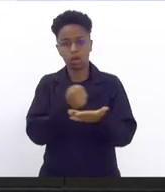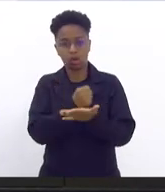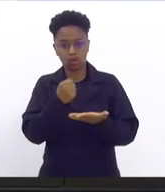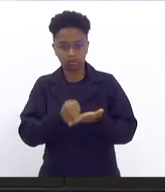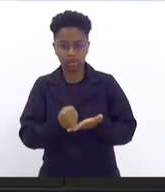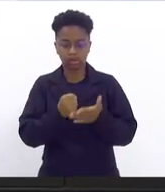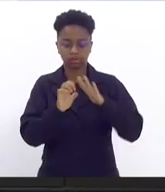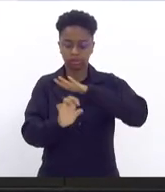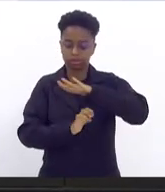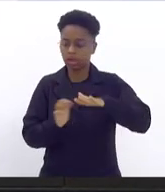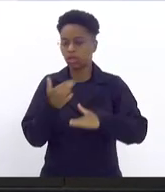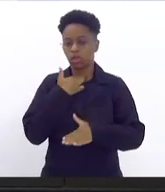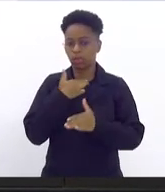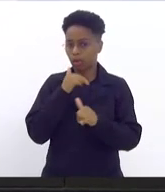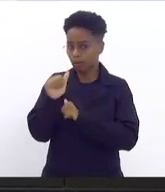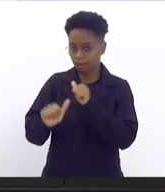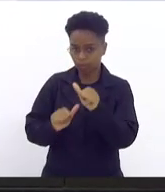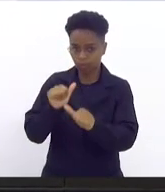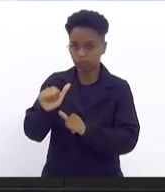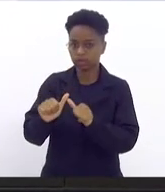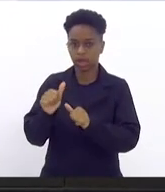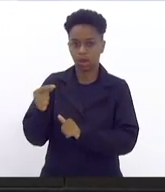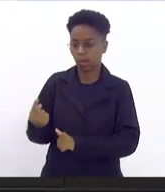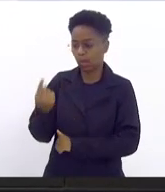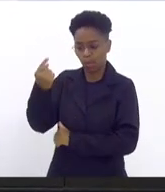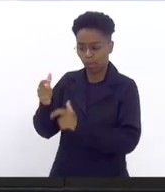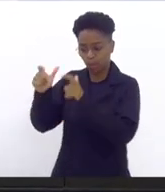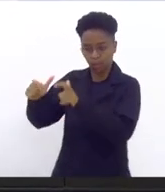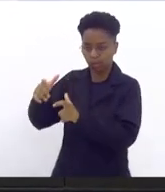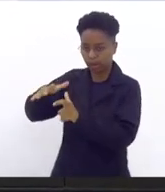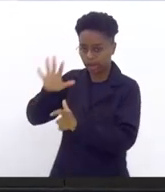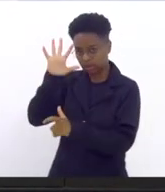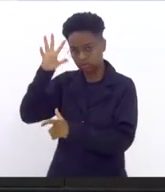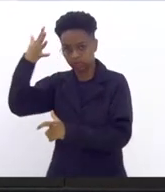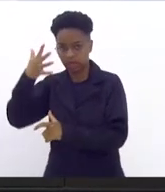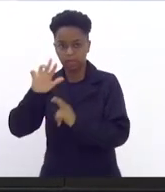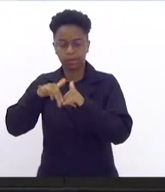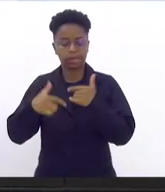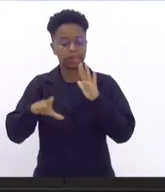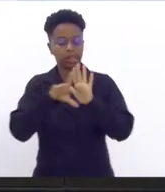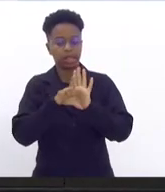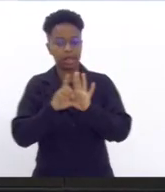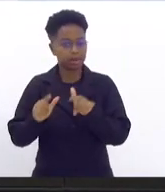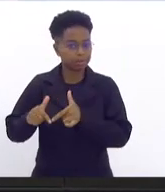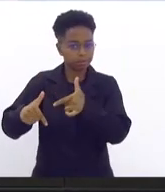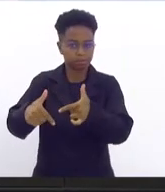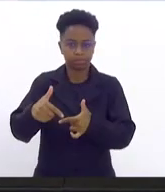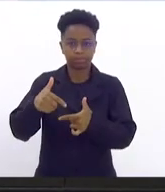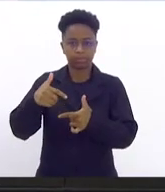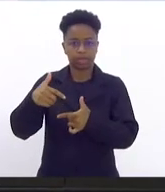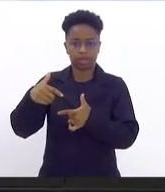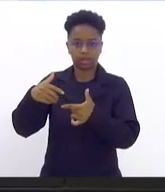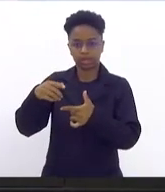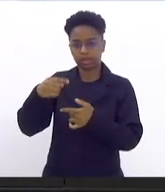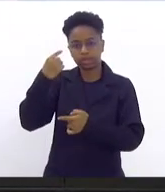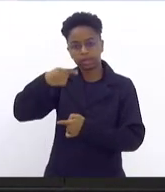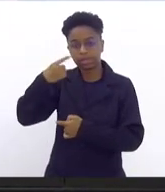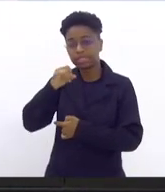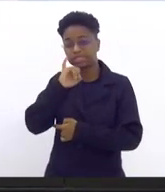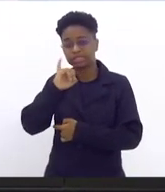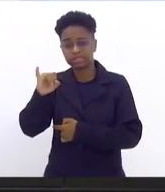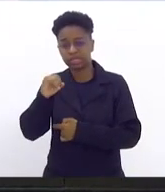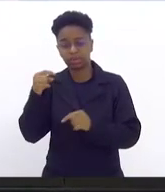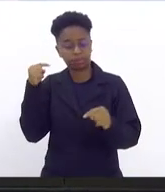não podem ser alterados unilateralmente por meio de lei de iniciativa parlamentar, sem causar descompasso